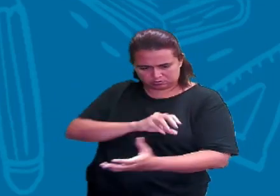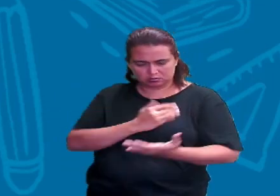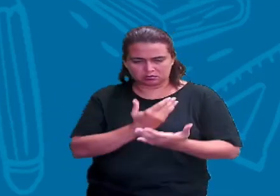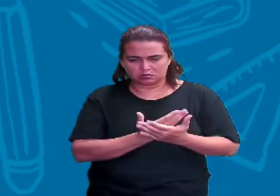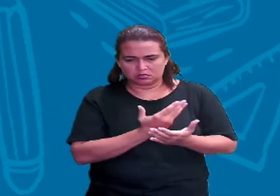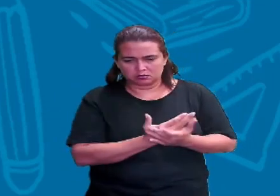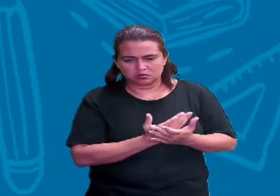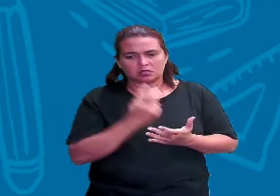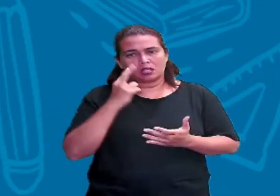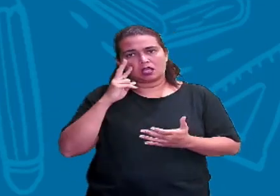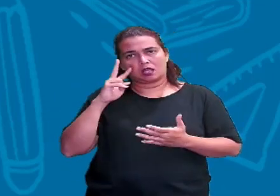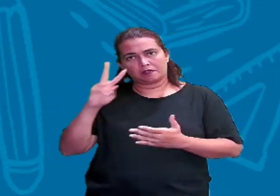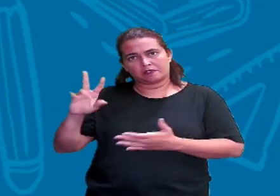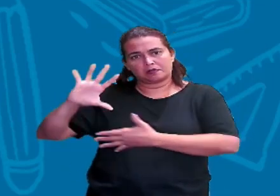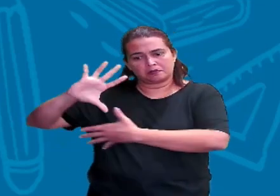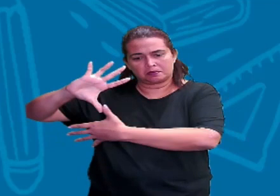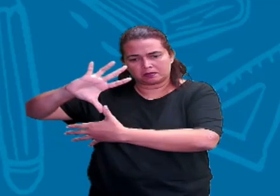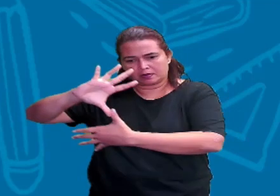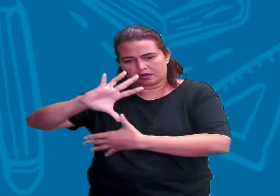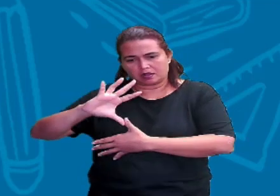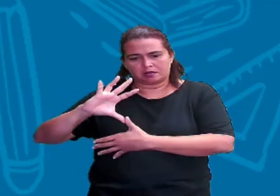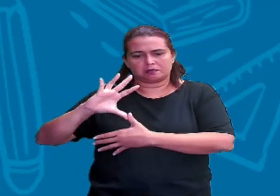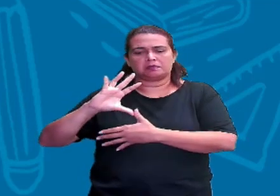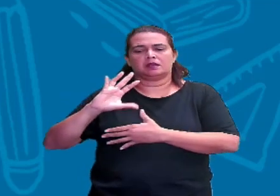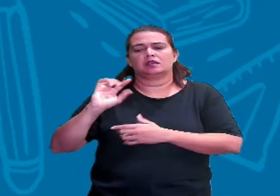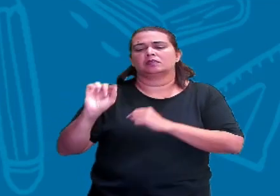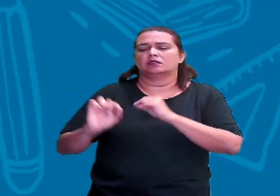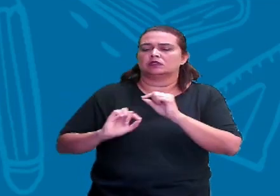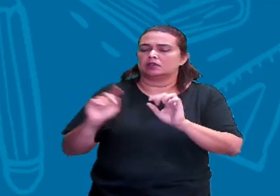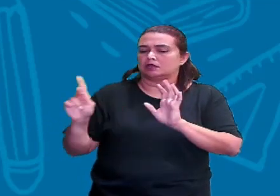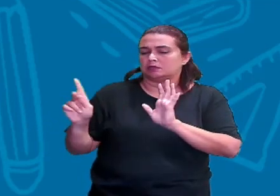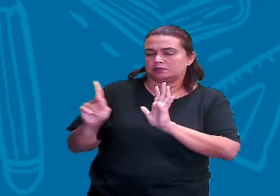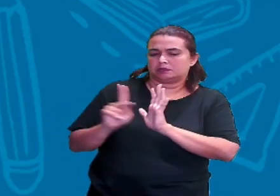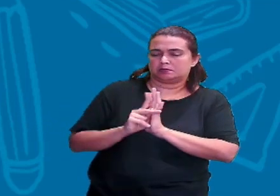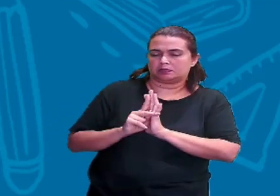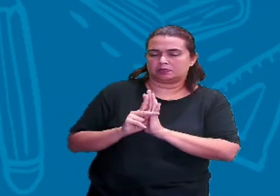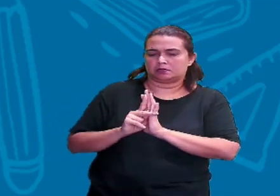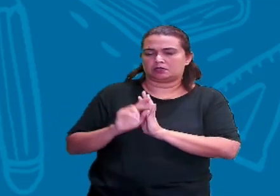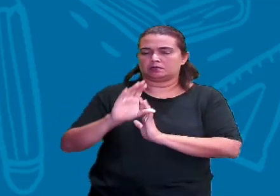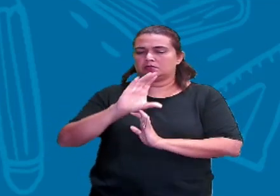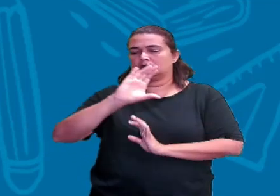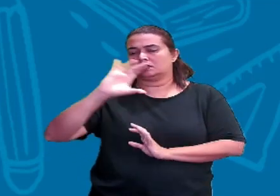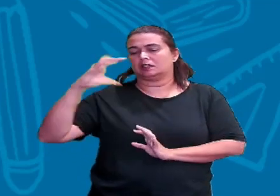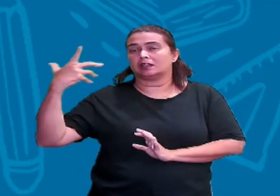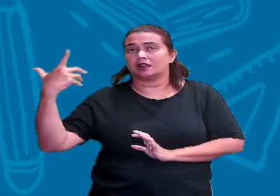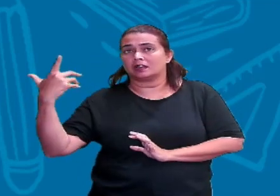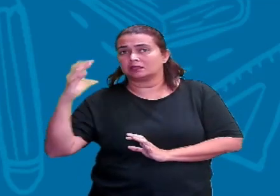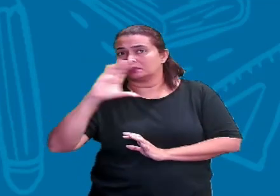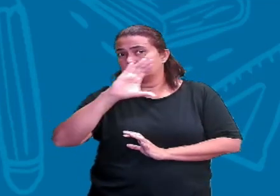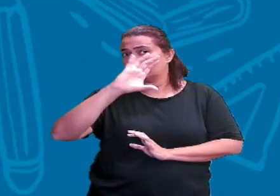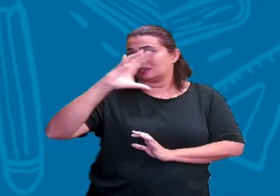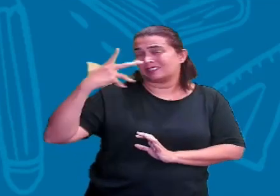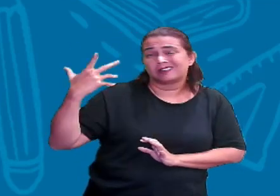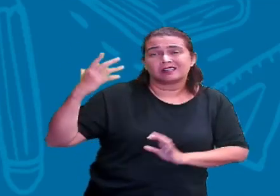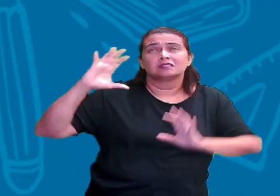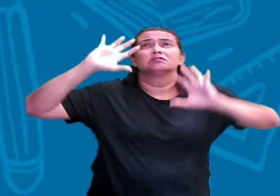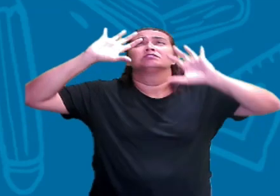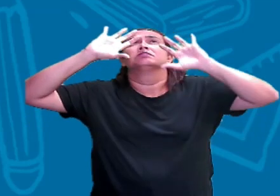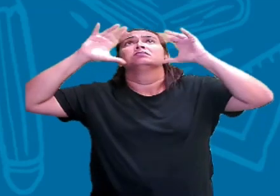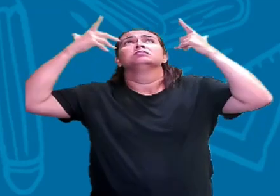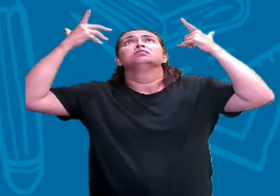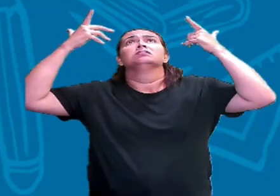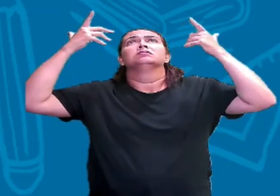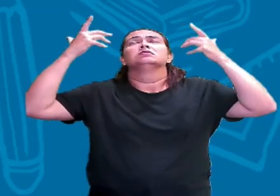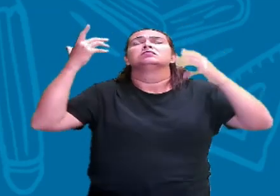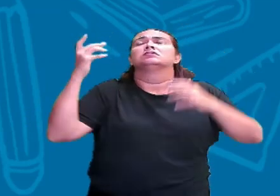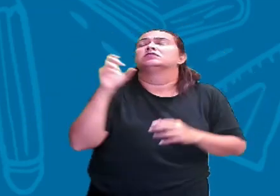mapa, né, que vocês estão vendo, a gente está falando especificamente dos climas da América, certo?